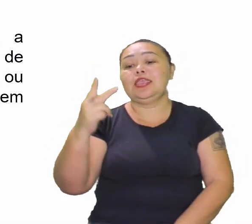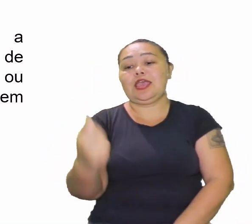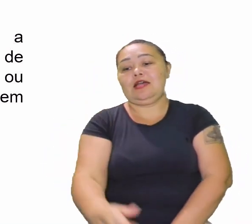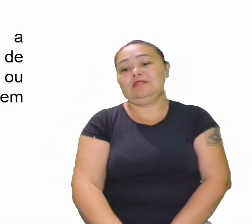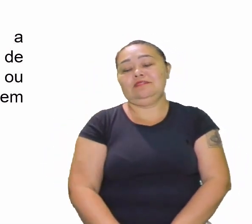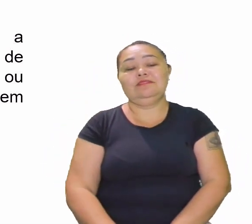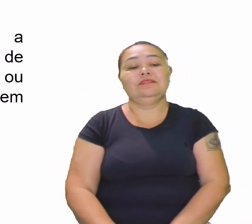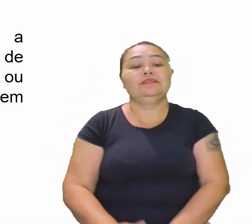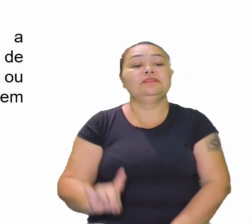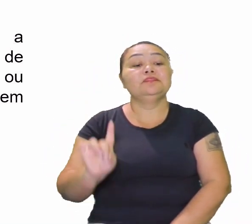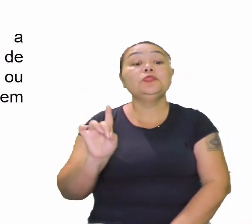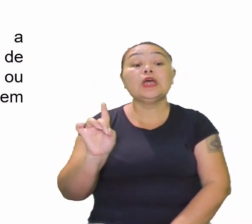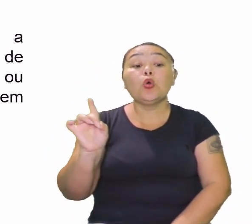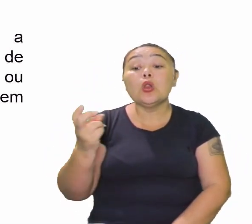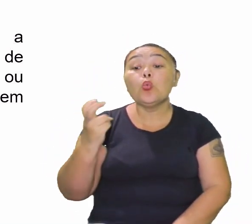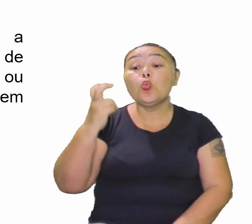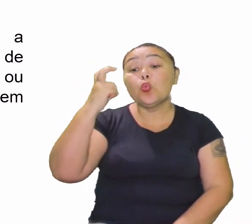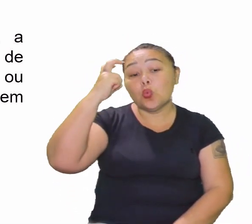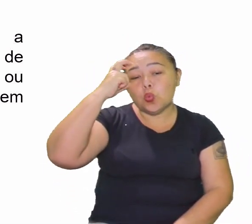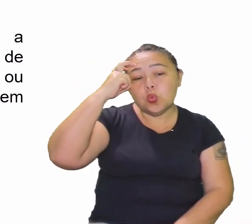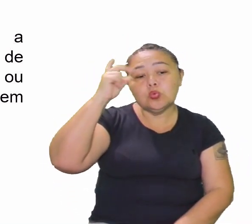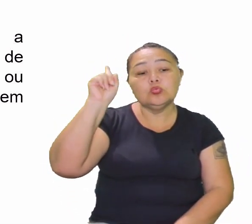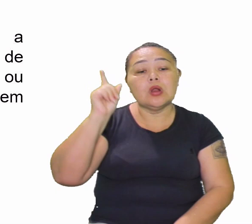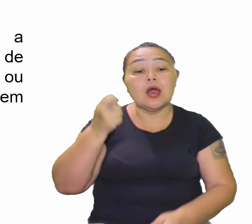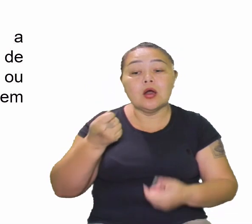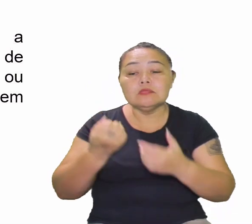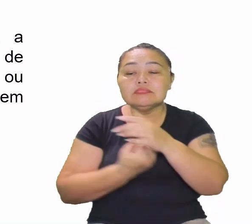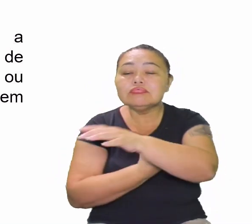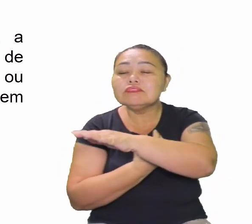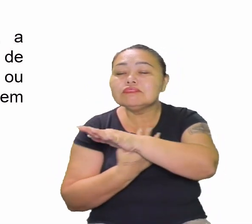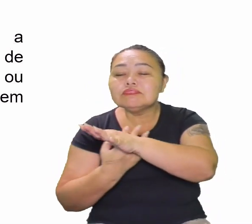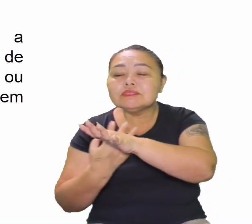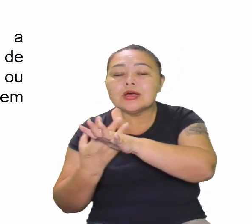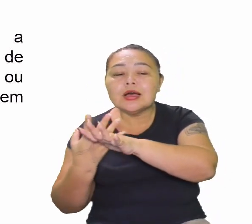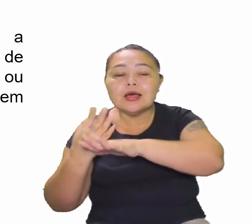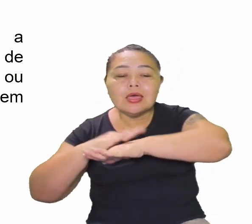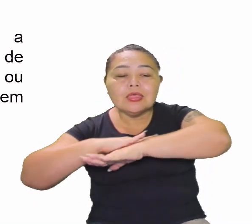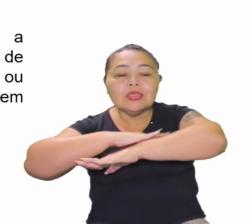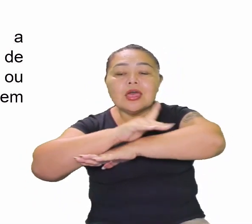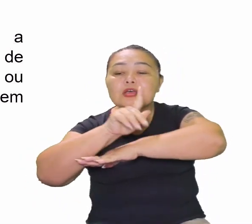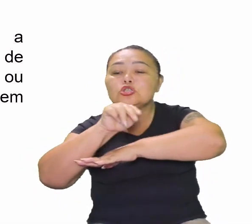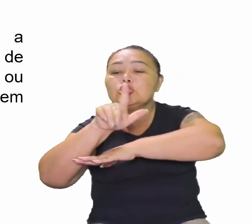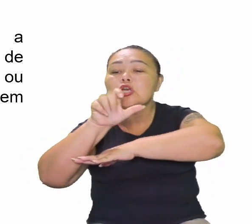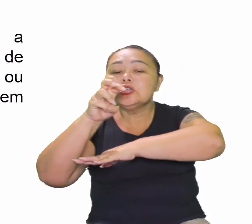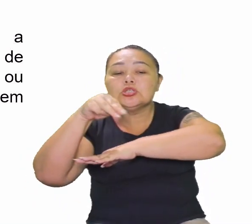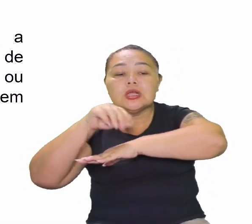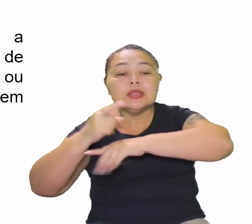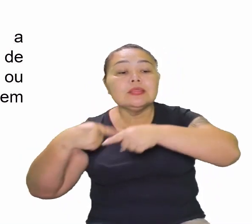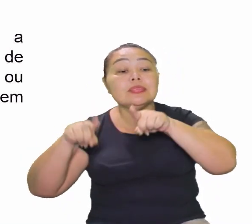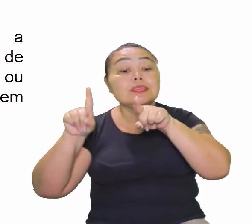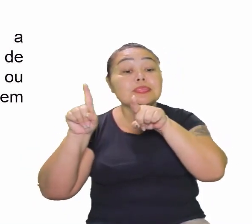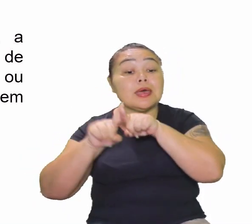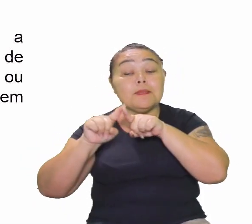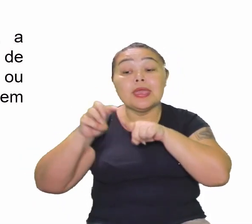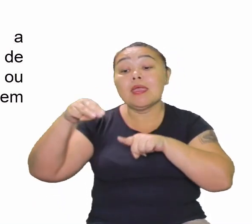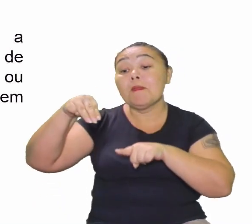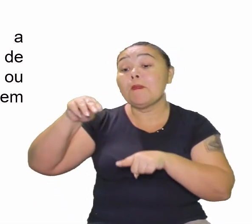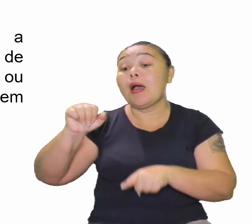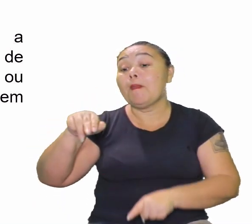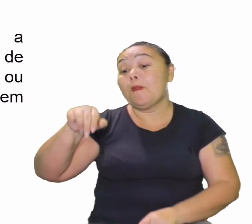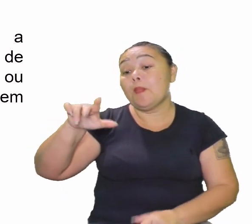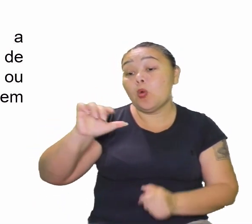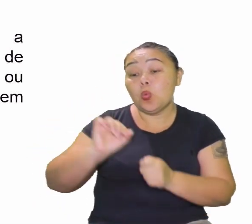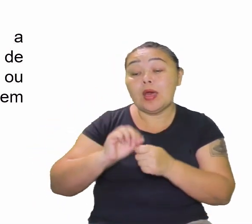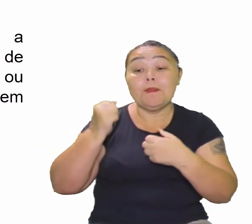algumas espécies, né, como gergelim, capim braquiarão, mamona, batata doce,